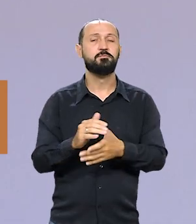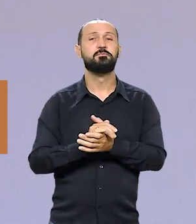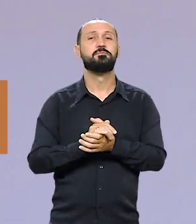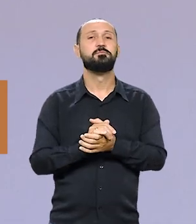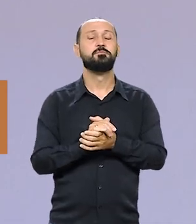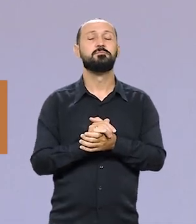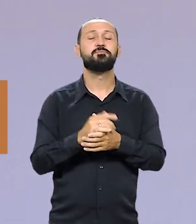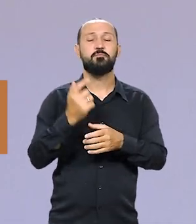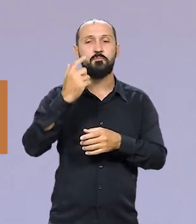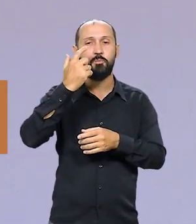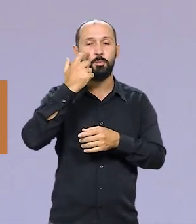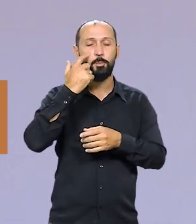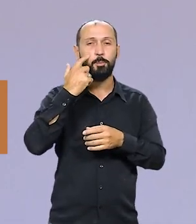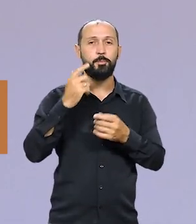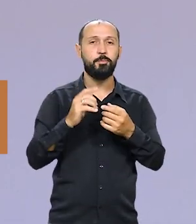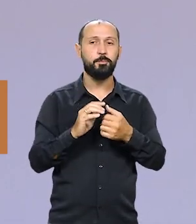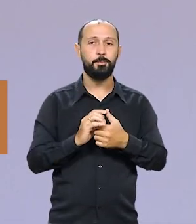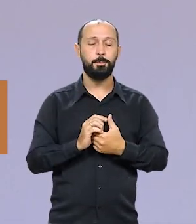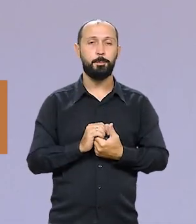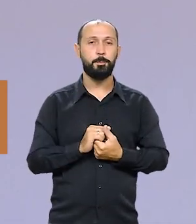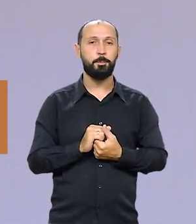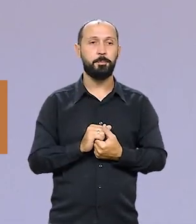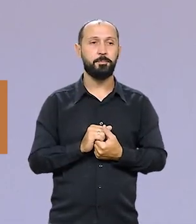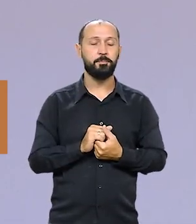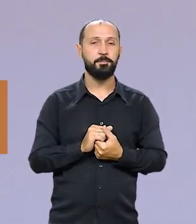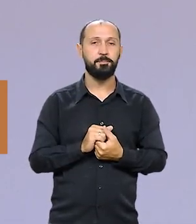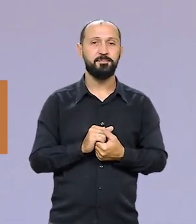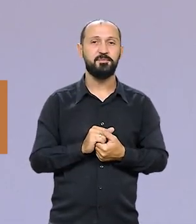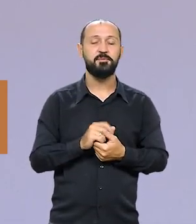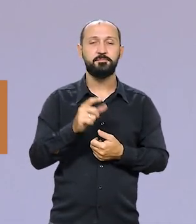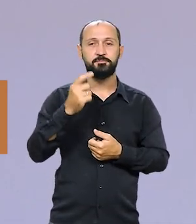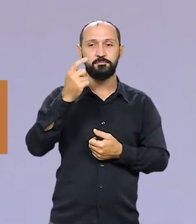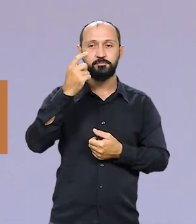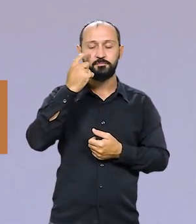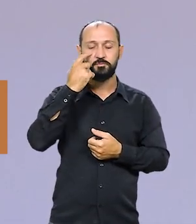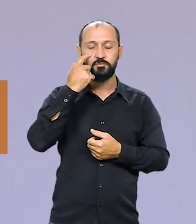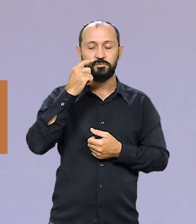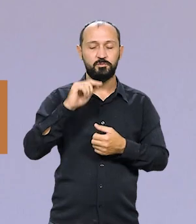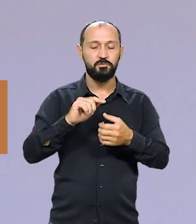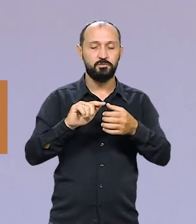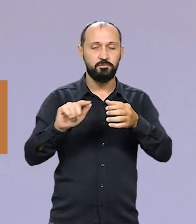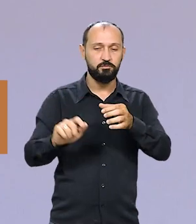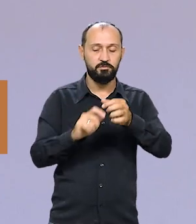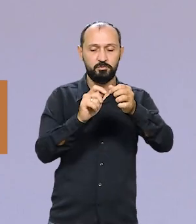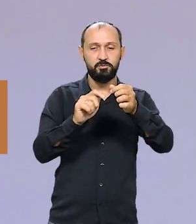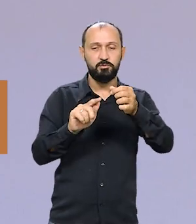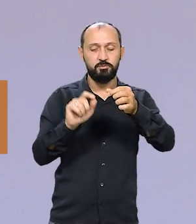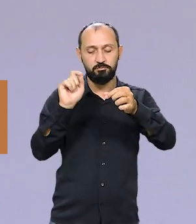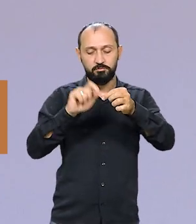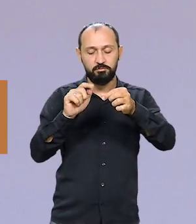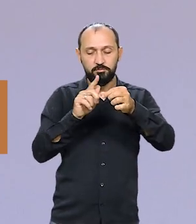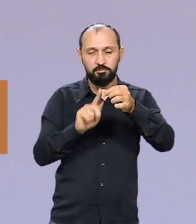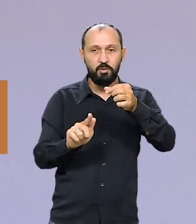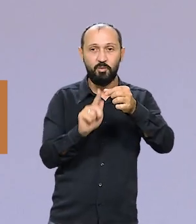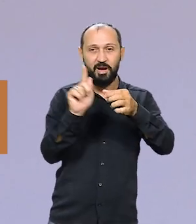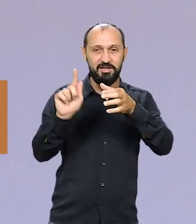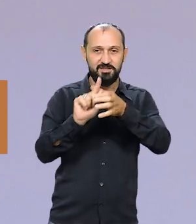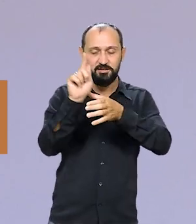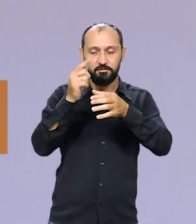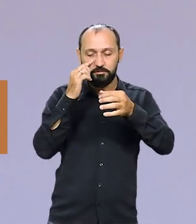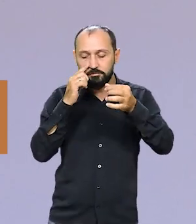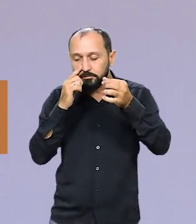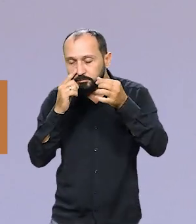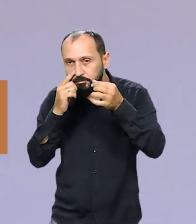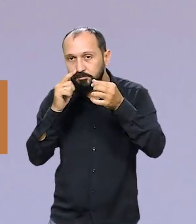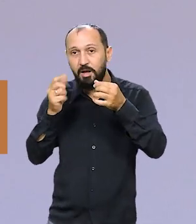ela cortava o cano do gás para poder cheirar o cano do gás. Uma criança